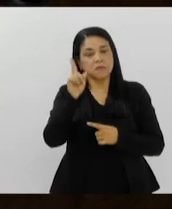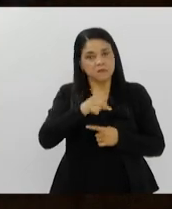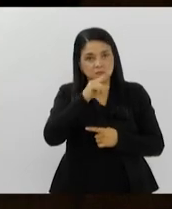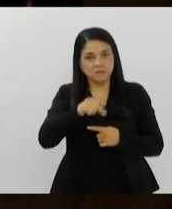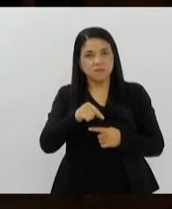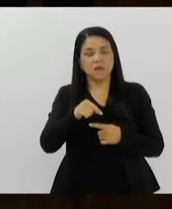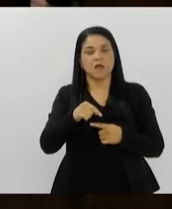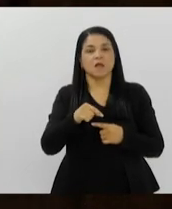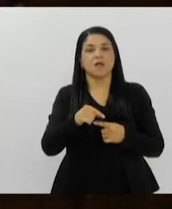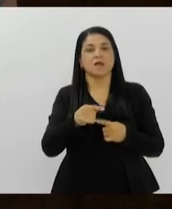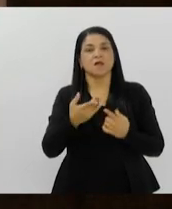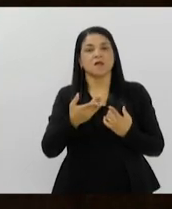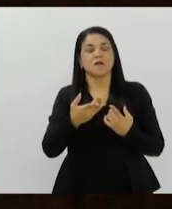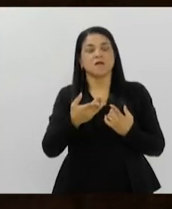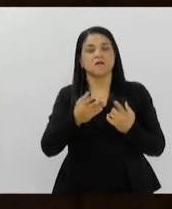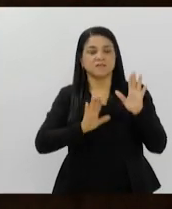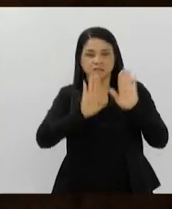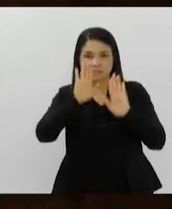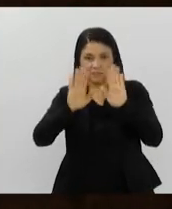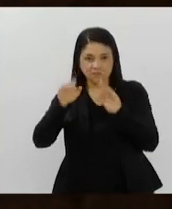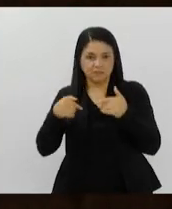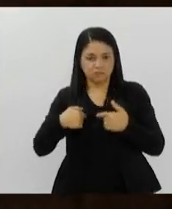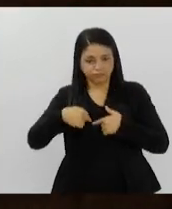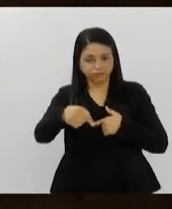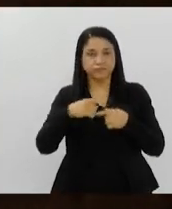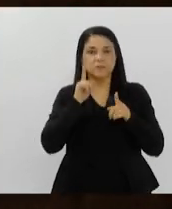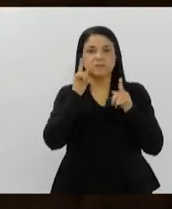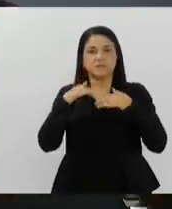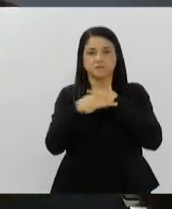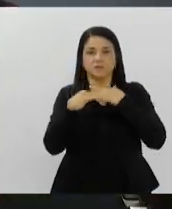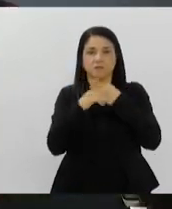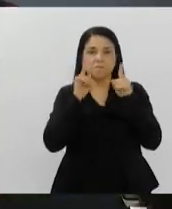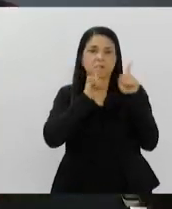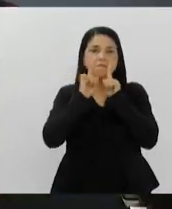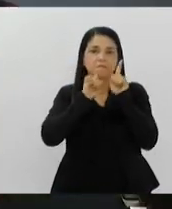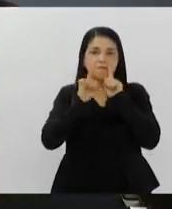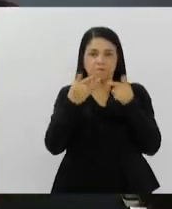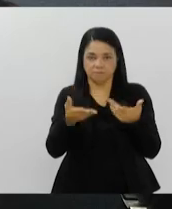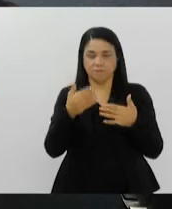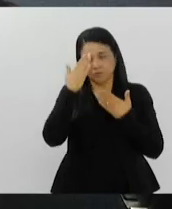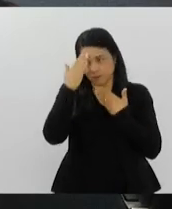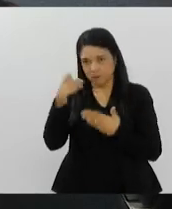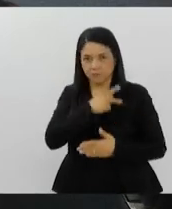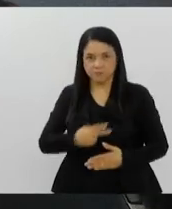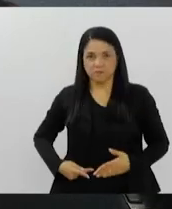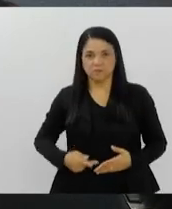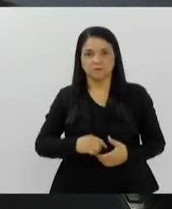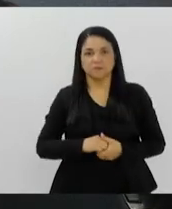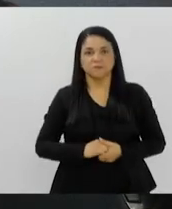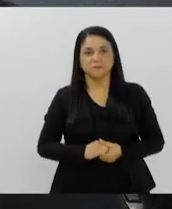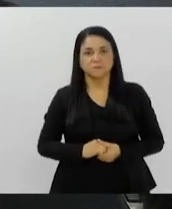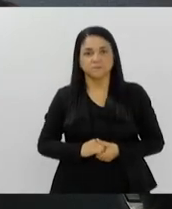essa excrescência que está por vir na cidade de Maricá. Muito obrigado, presidente.